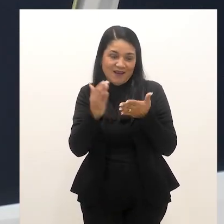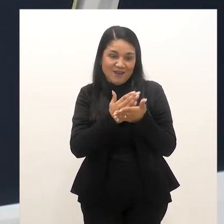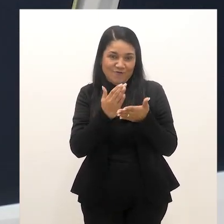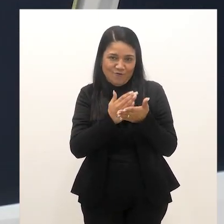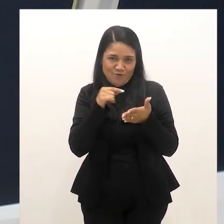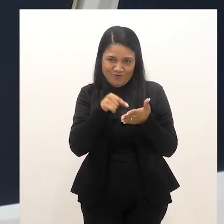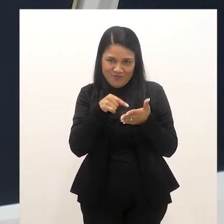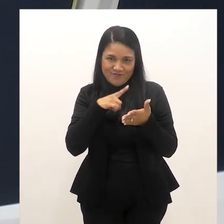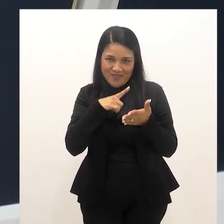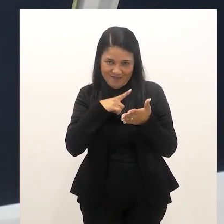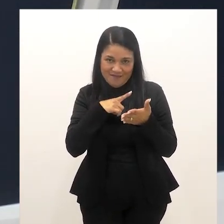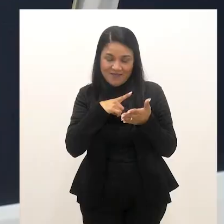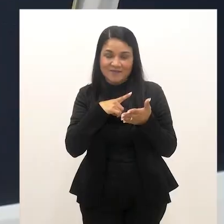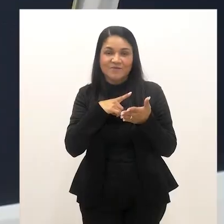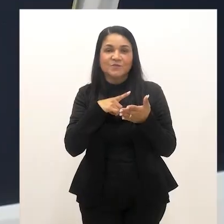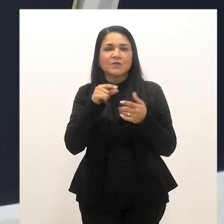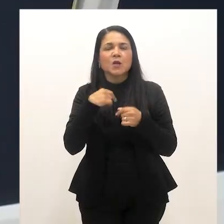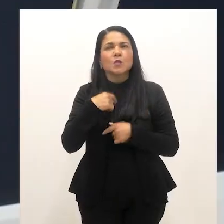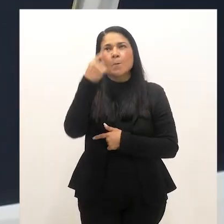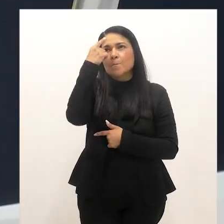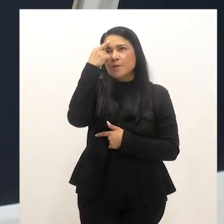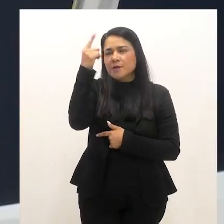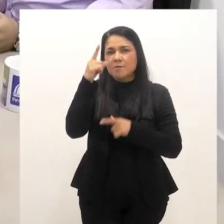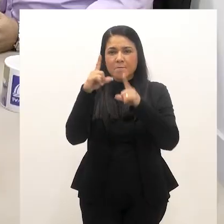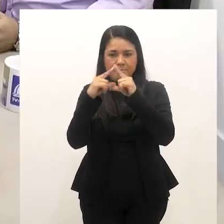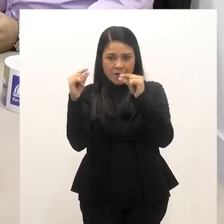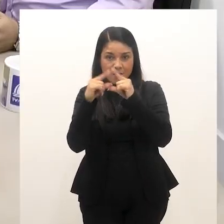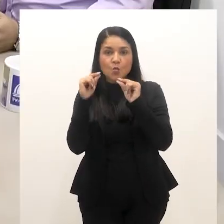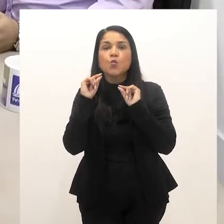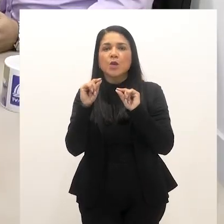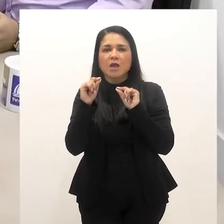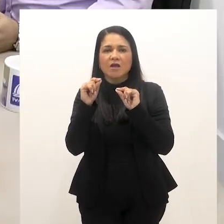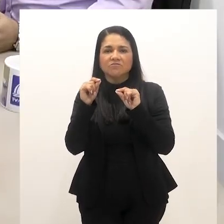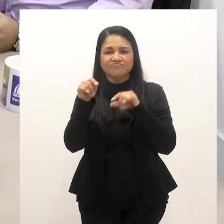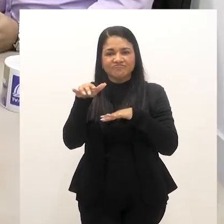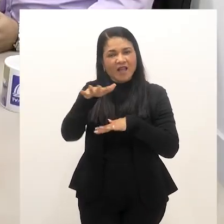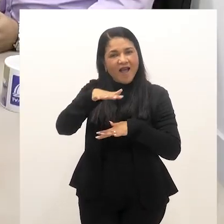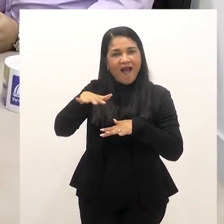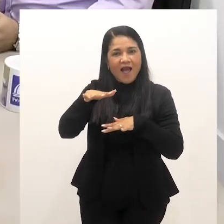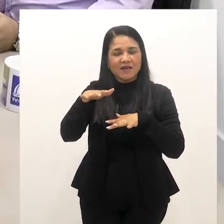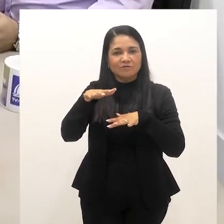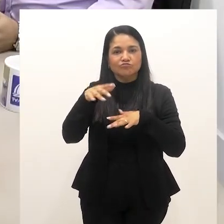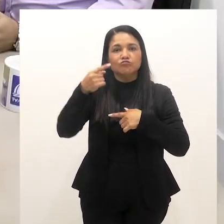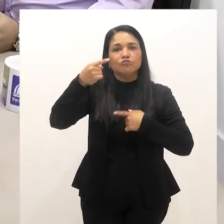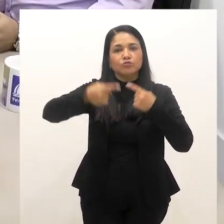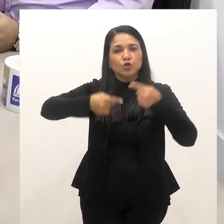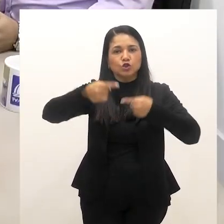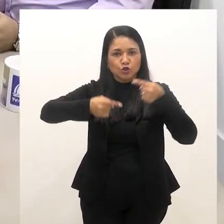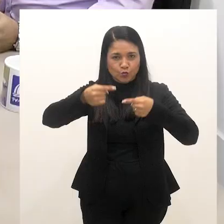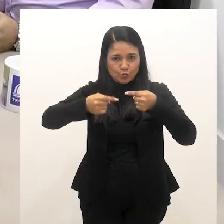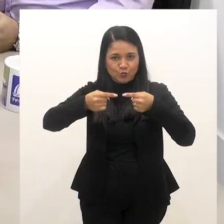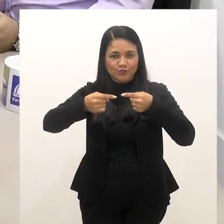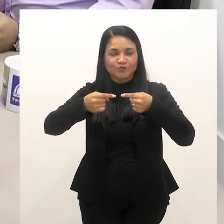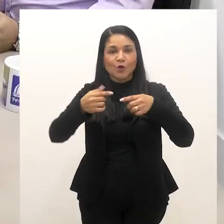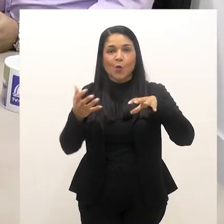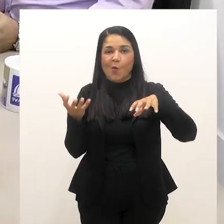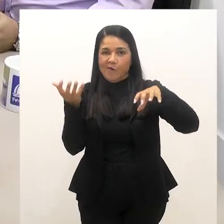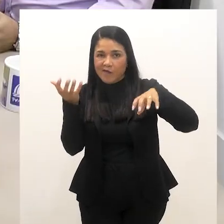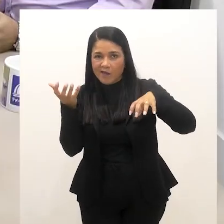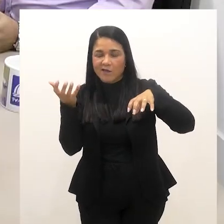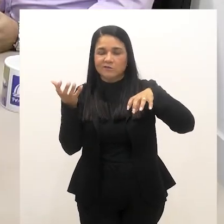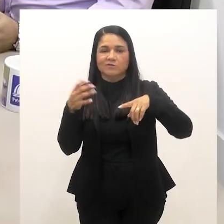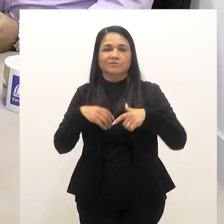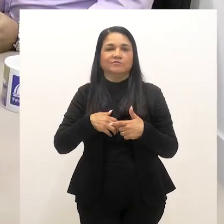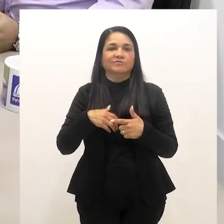pessoas pensam assim, quando a primeira coisa que pensam em Brasília, pensam no cenário político. Né? Congresso